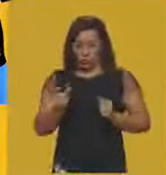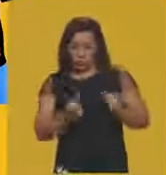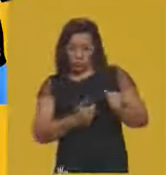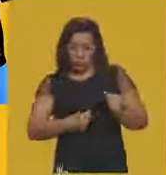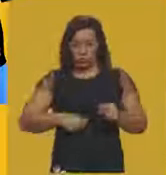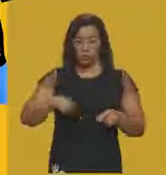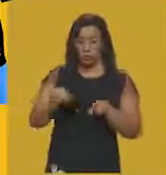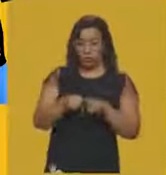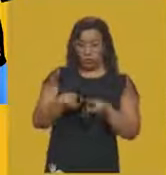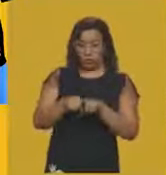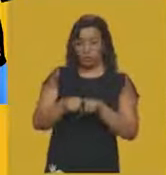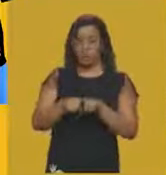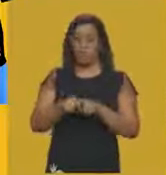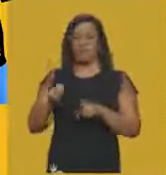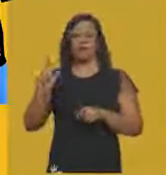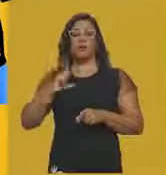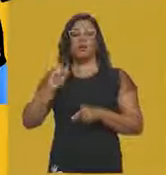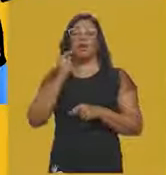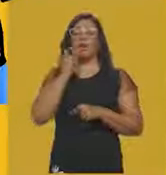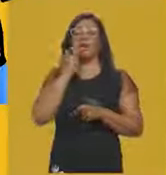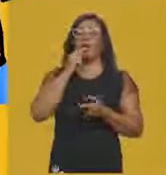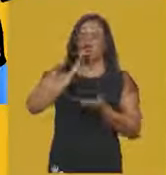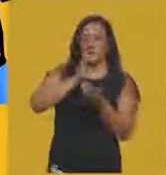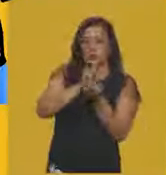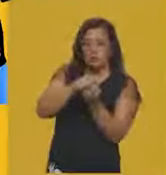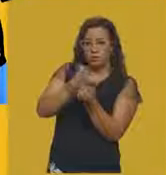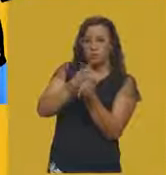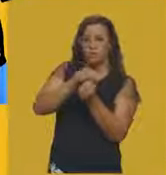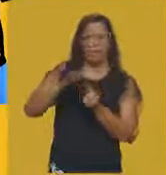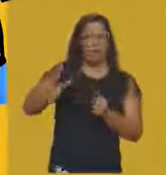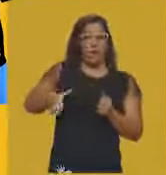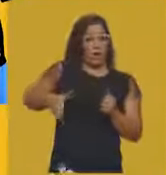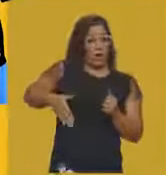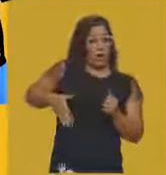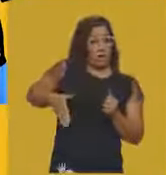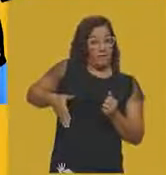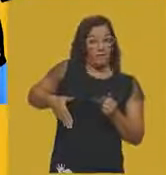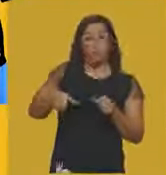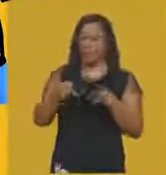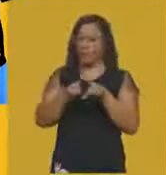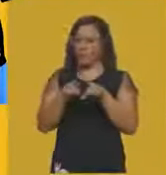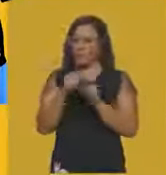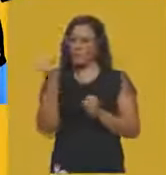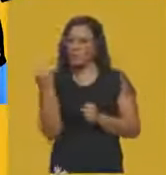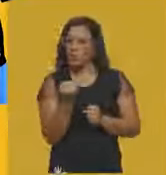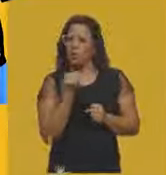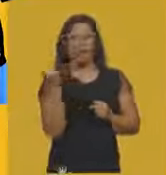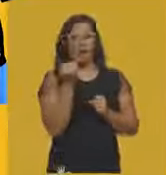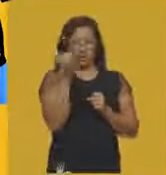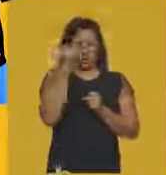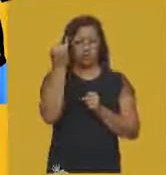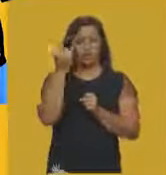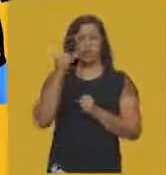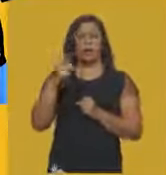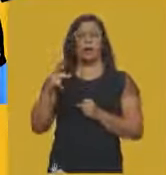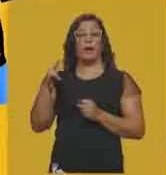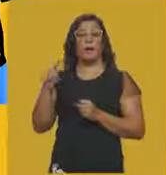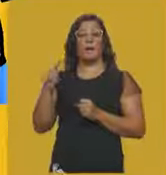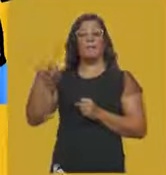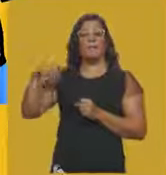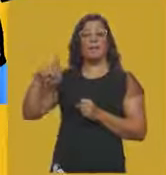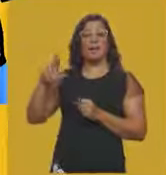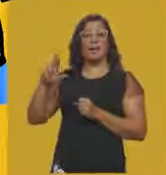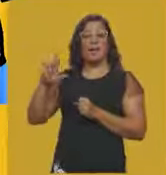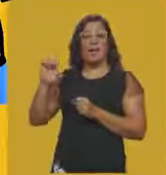ânus e também das glândulas salivares, que é o fígado, que é a maior glândula que tem no nosso corpo, o pâncreas, que também exerce um